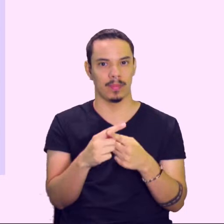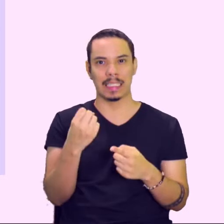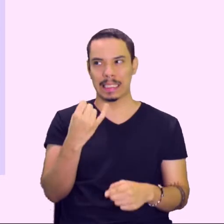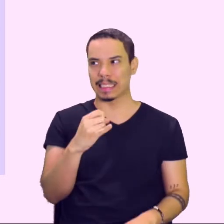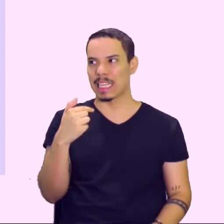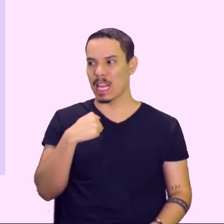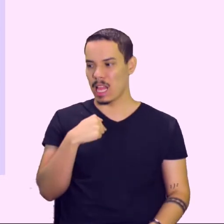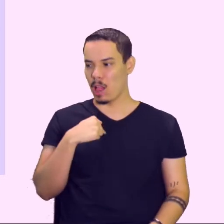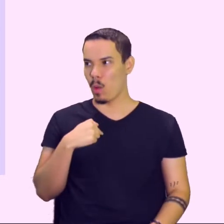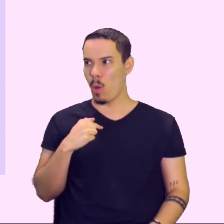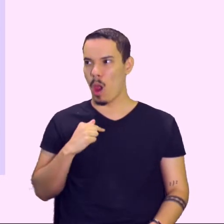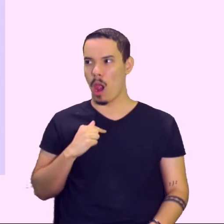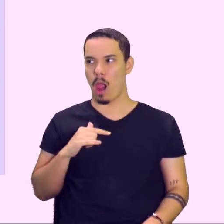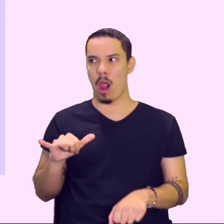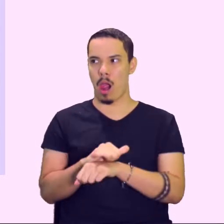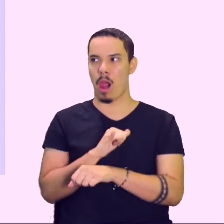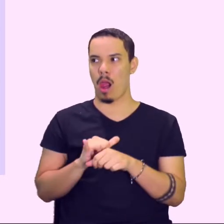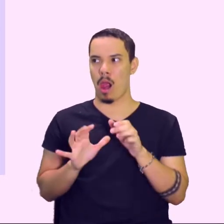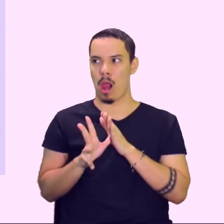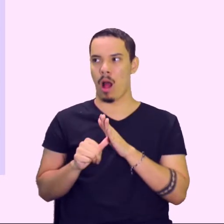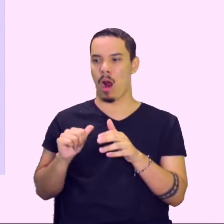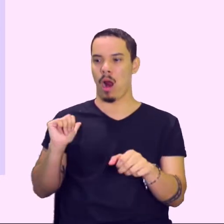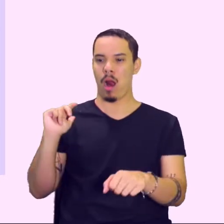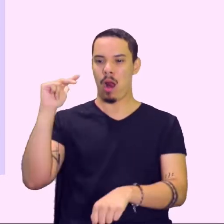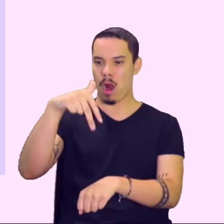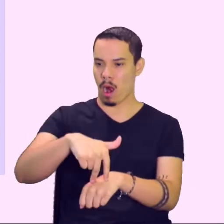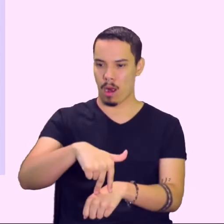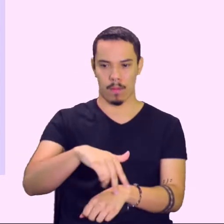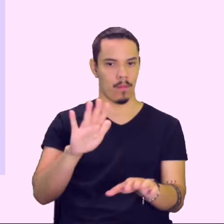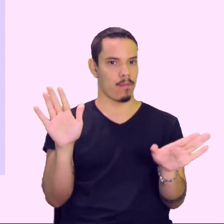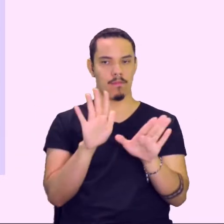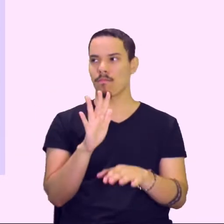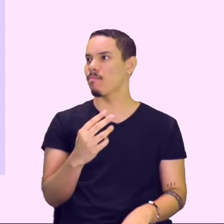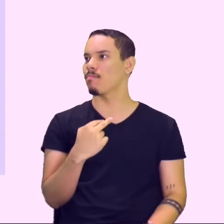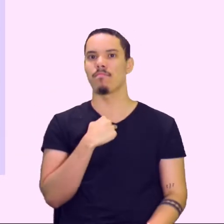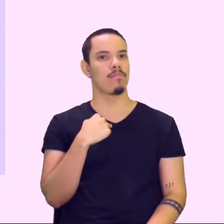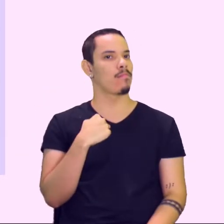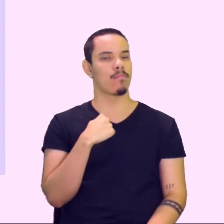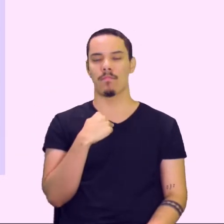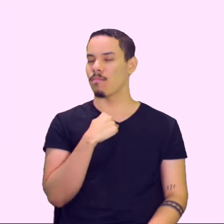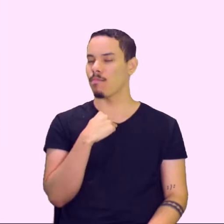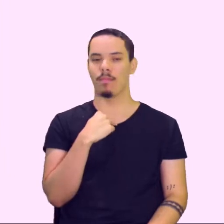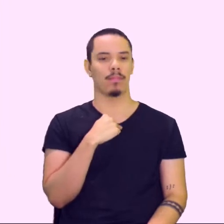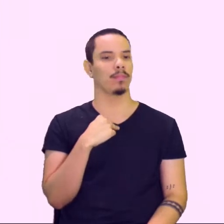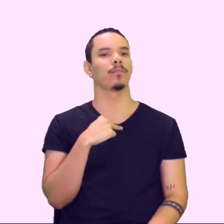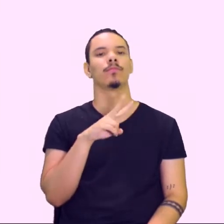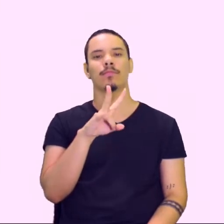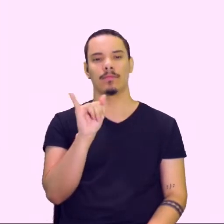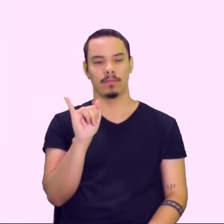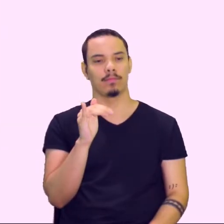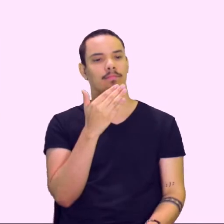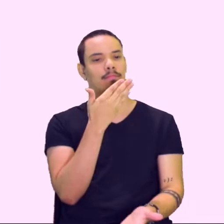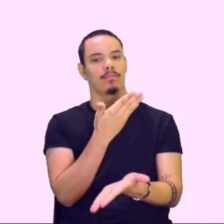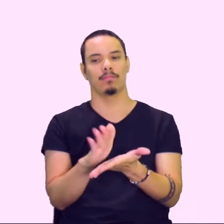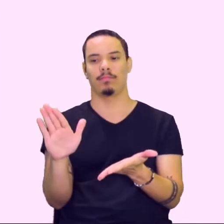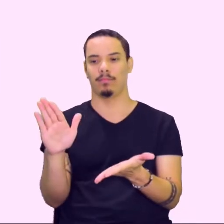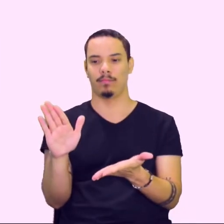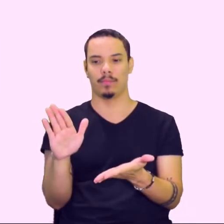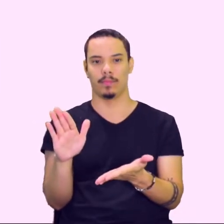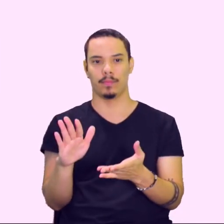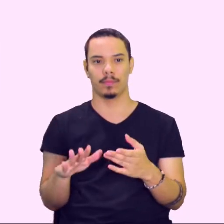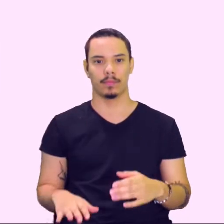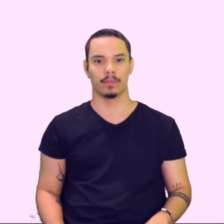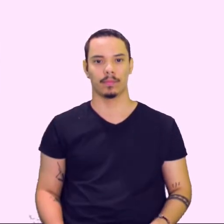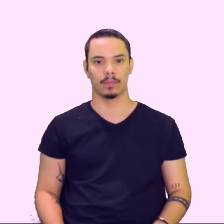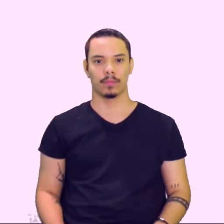invadida. Isso. O que, que vai acontecer? Vai ter que ser retirado. Muito bem. Show de bola. Vamos lá. E as REBIOs, né,